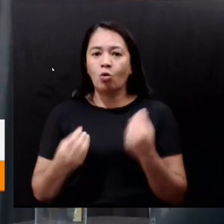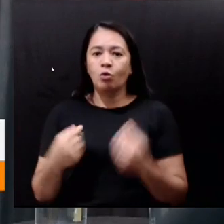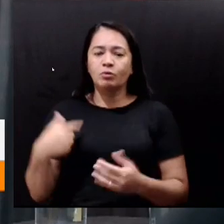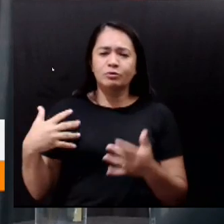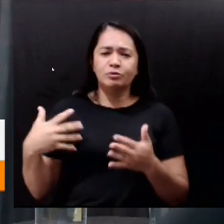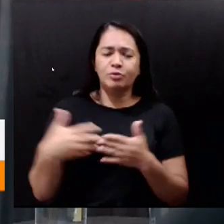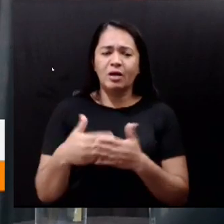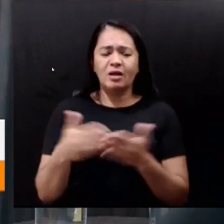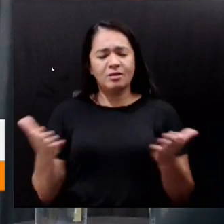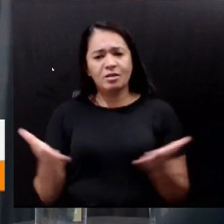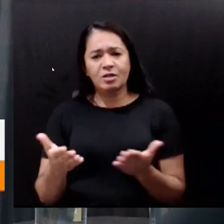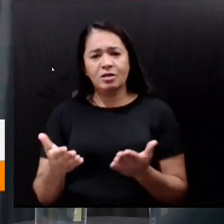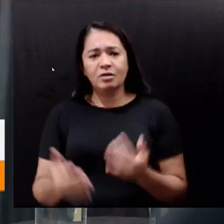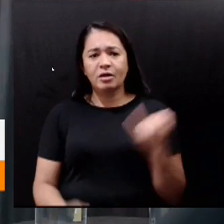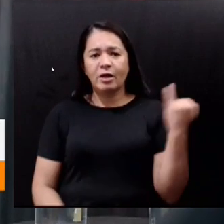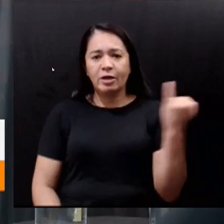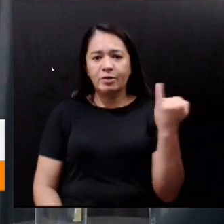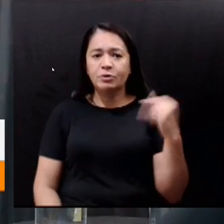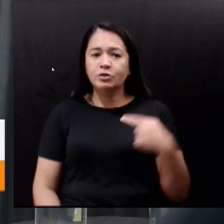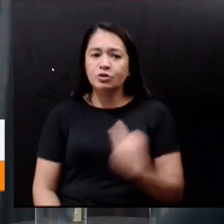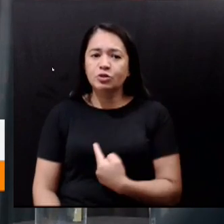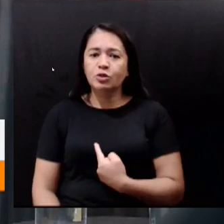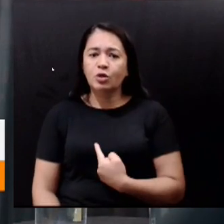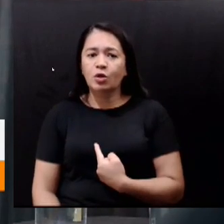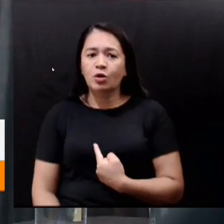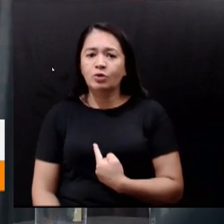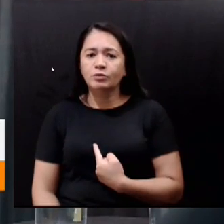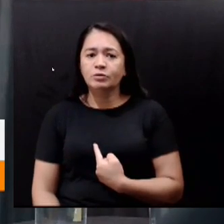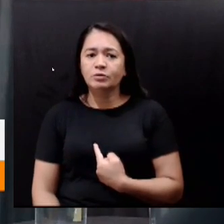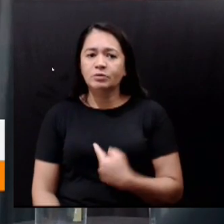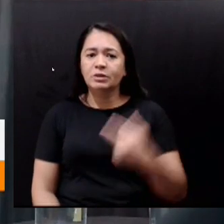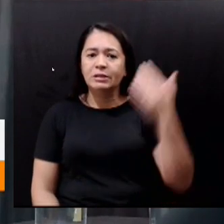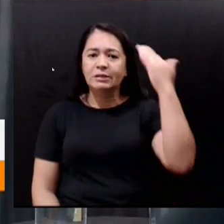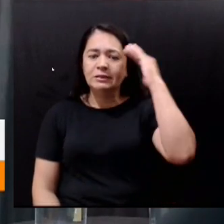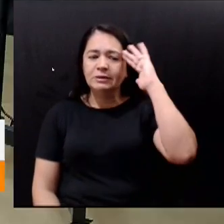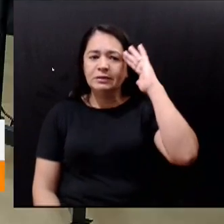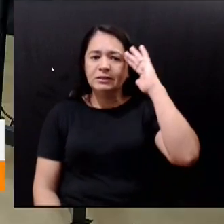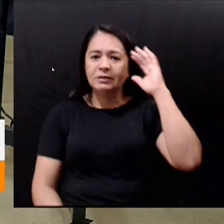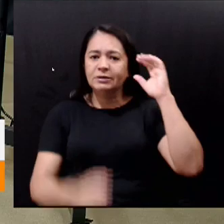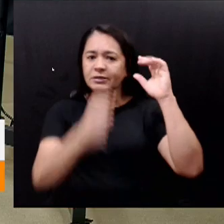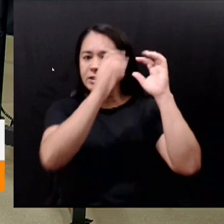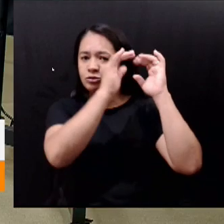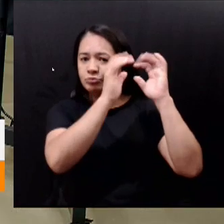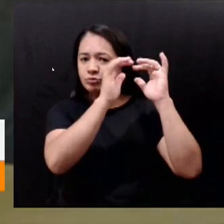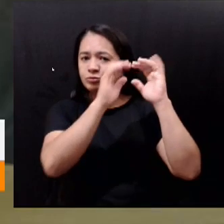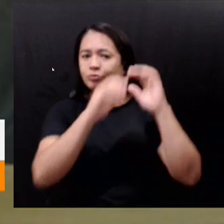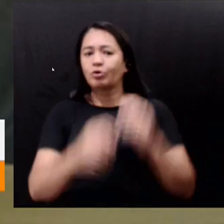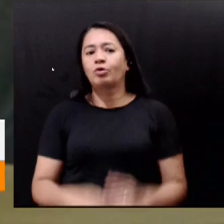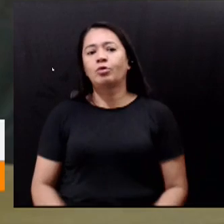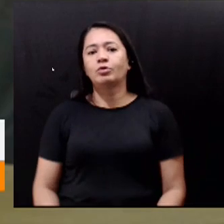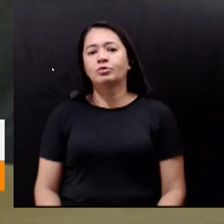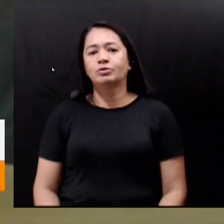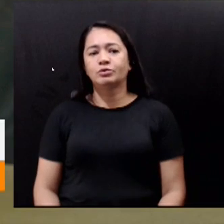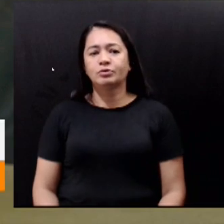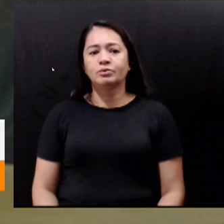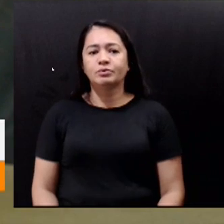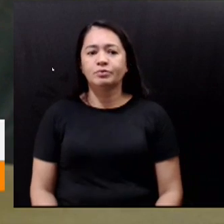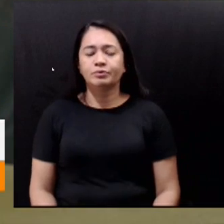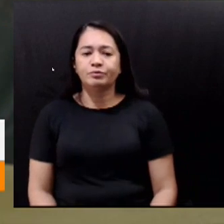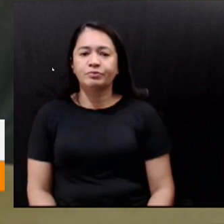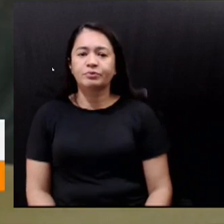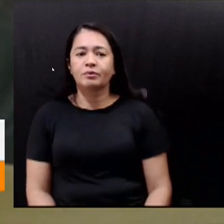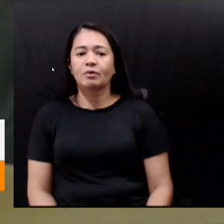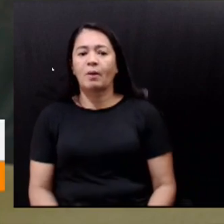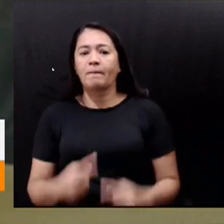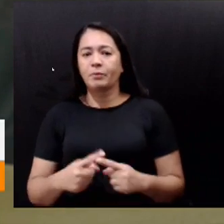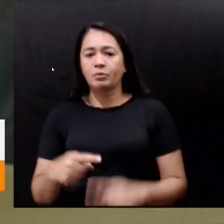importante para a gente também entender os aspectos psicológicos consequentes de tudo isso. Né? É verdade, né? Porque a gente percorreu um caminho para chegar nessa